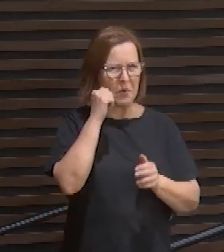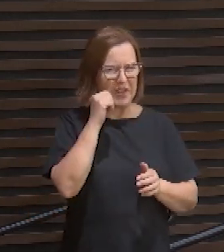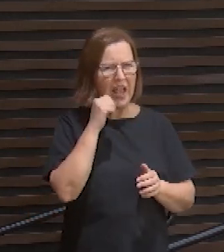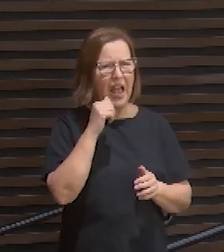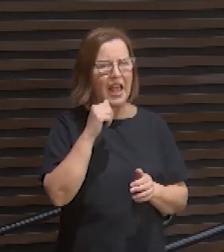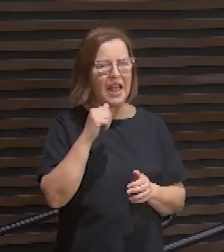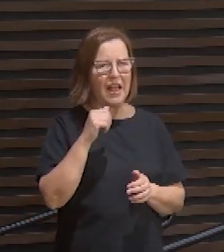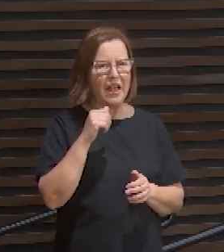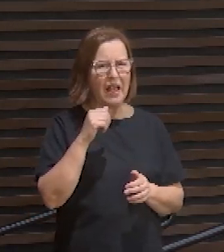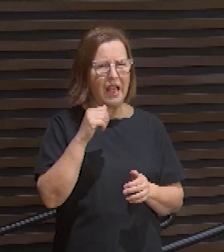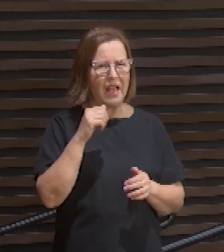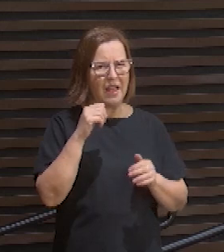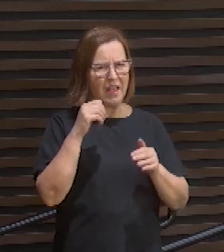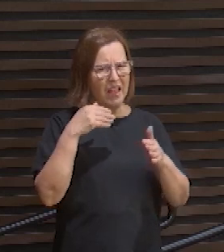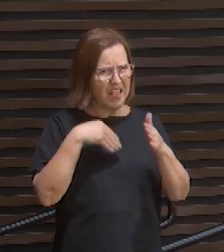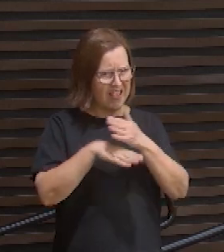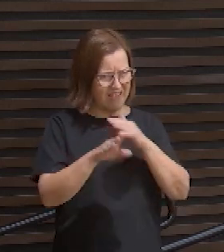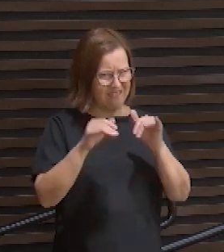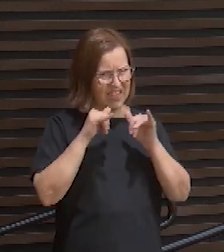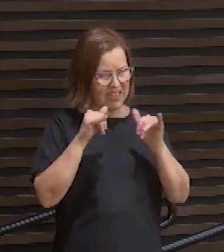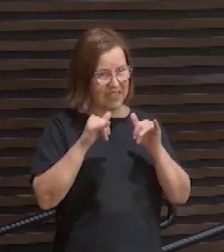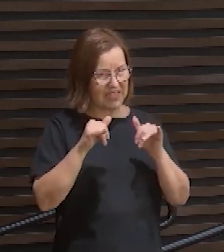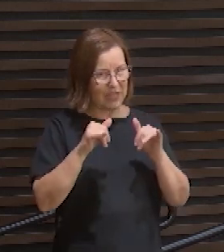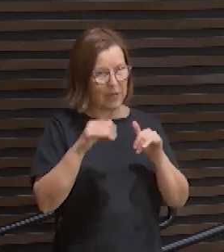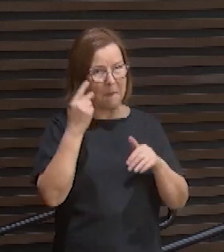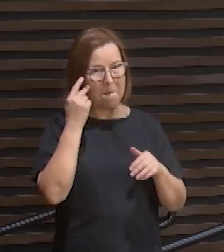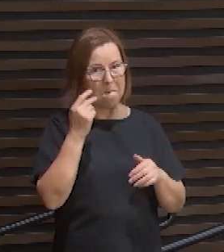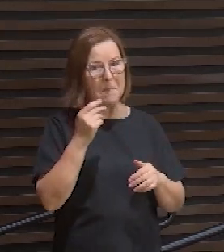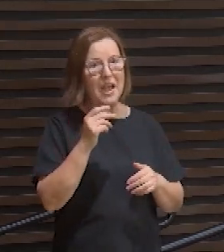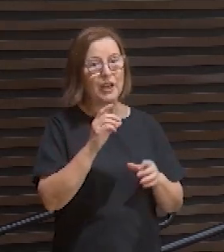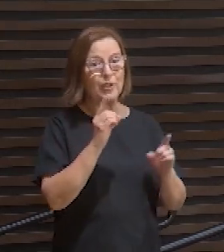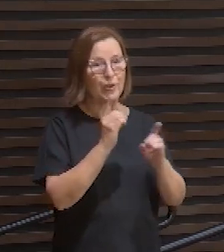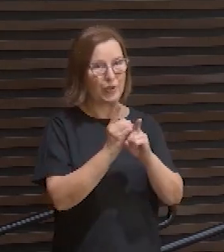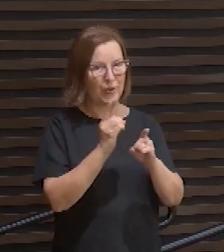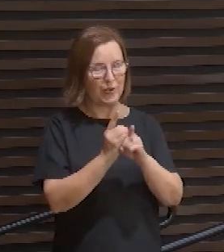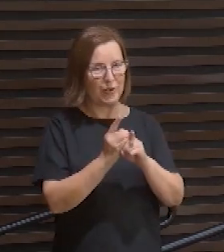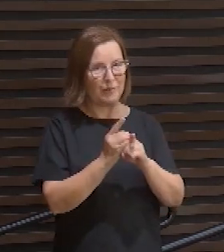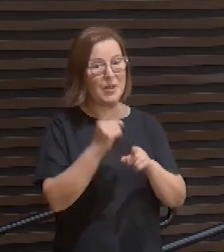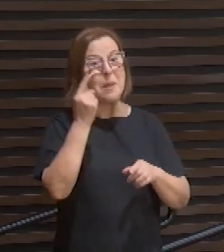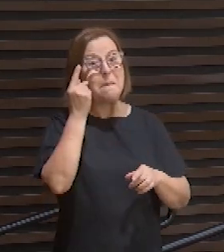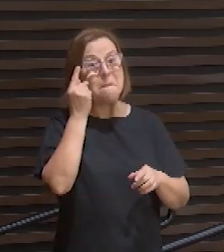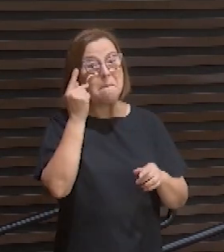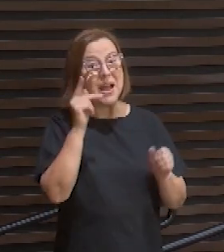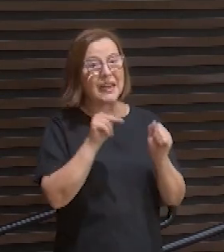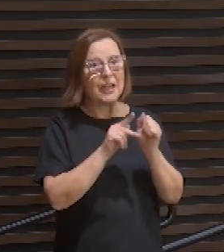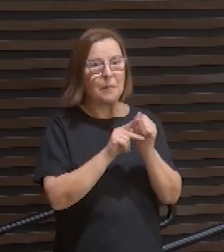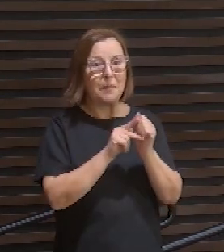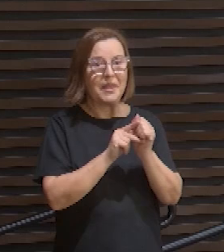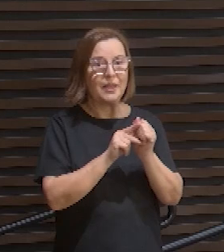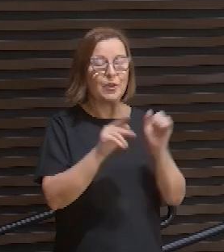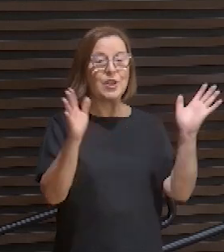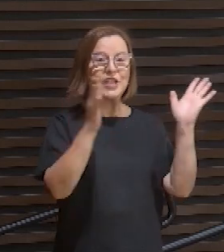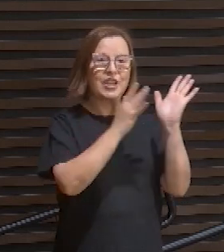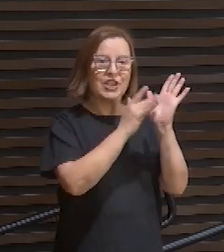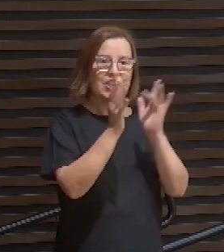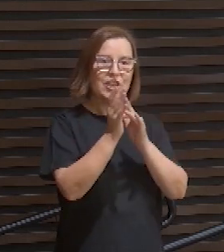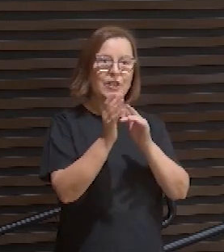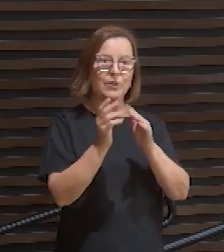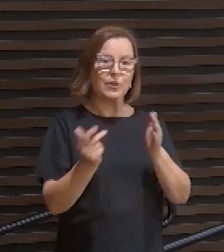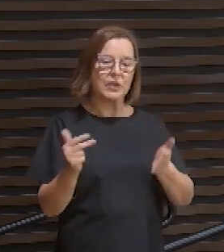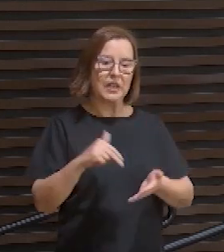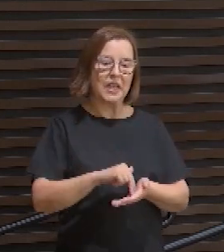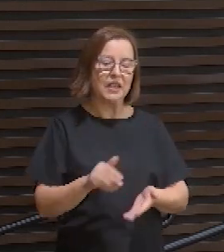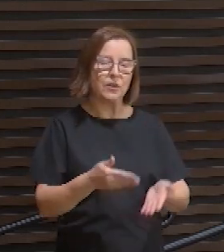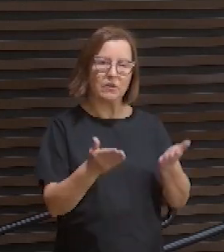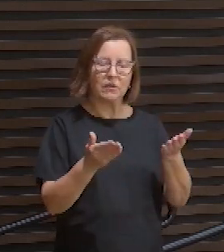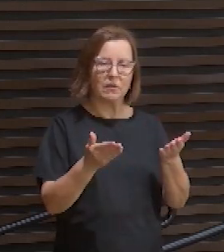discípulos e a Pedro que Jesus ressuscitou. Então o Pedro era um discípulo, mas ele fez questão,